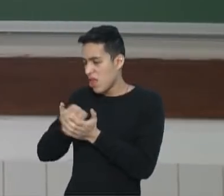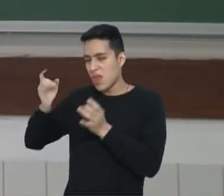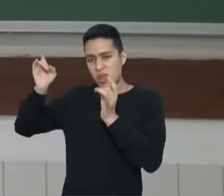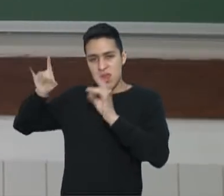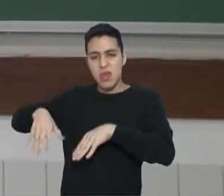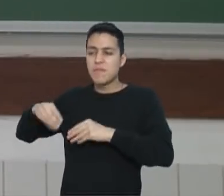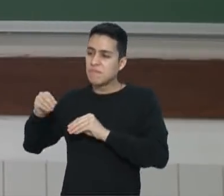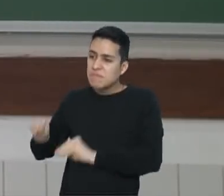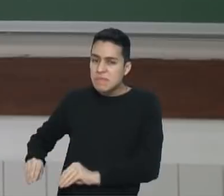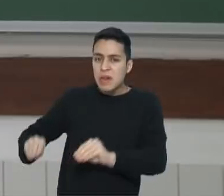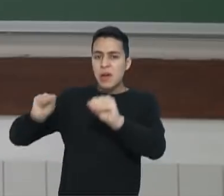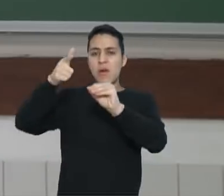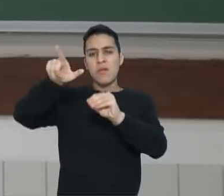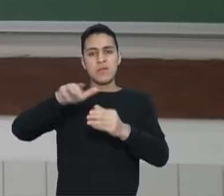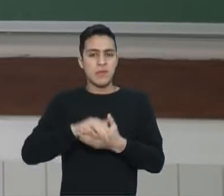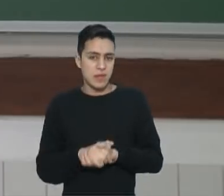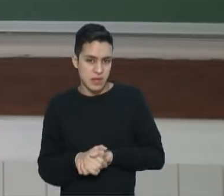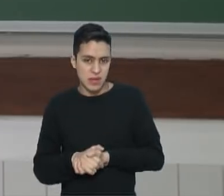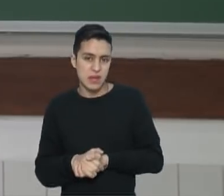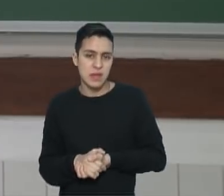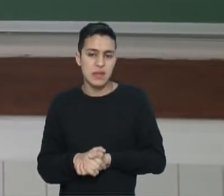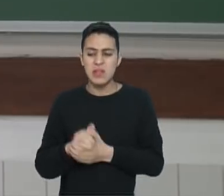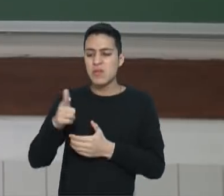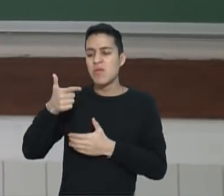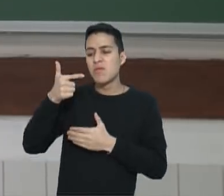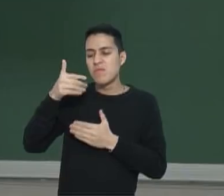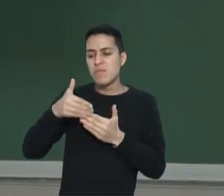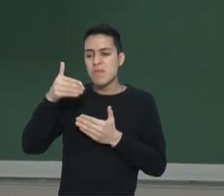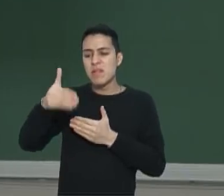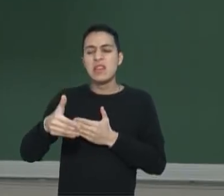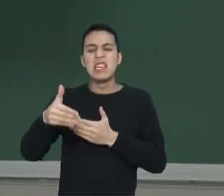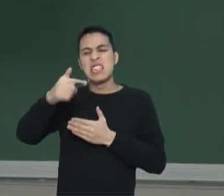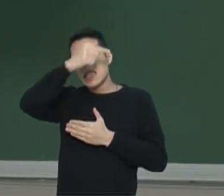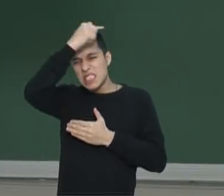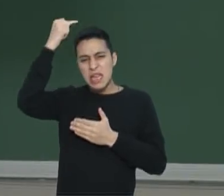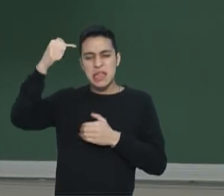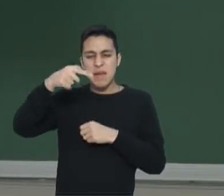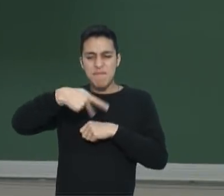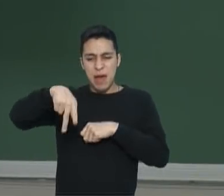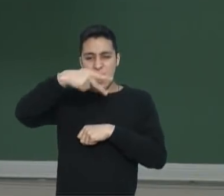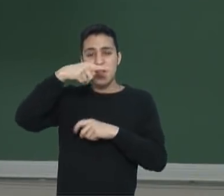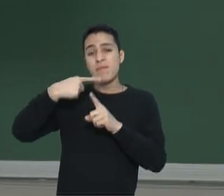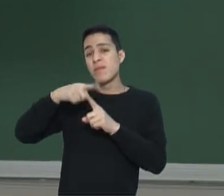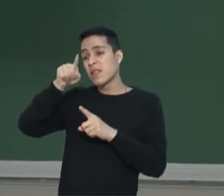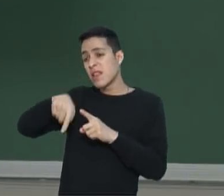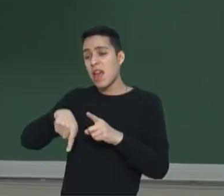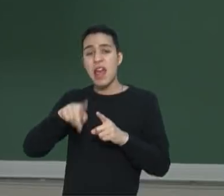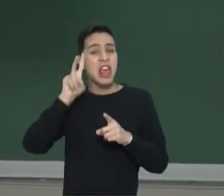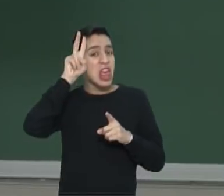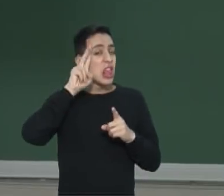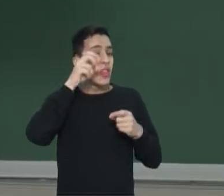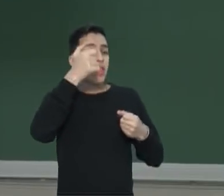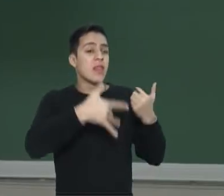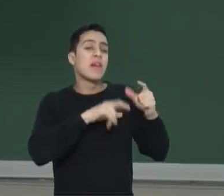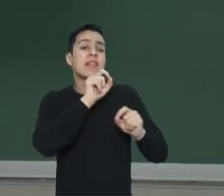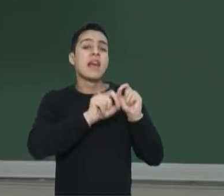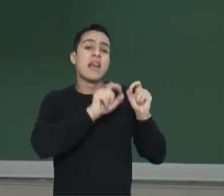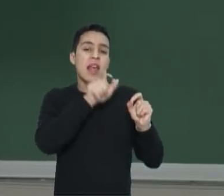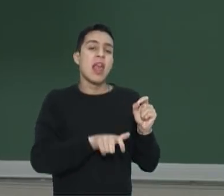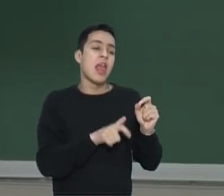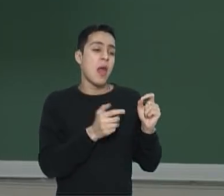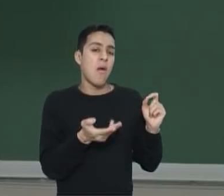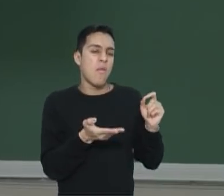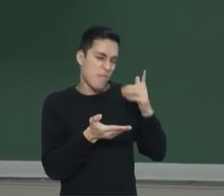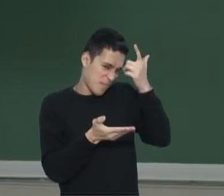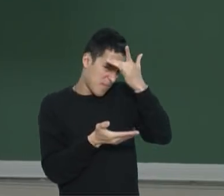terra. No dia seguinte, a Santa Páscoa. Por que aqui tem Santa Páscoa? Porque isso daqui é uma fonte feita por um membro da igreja.